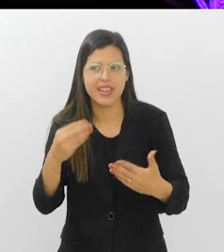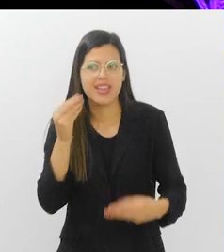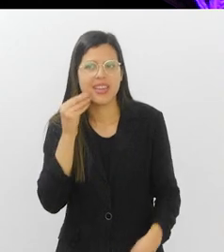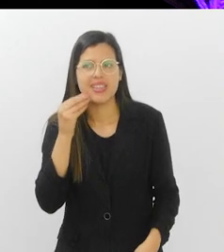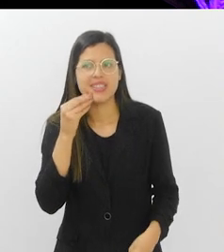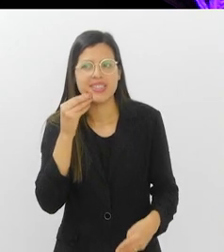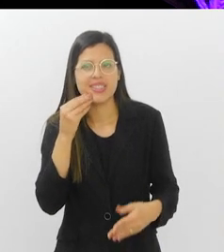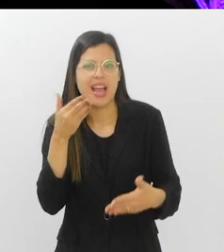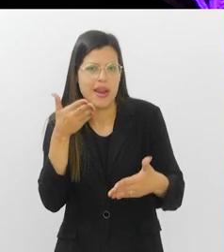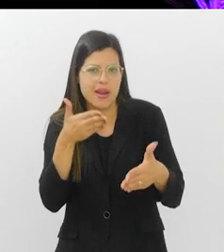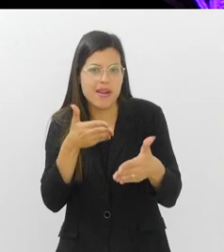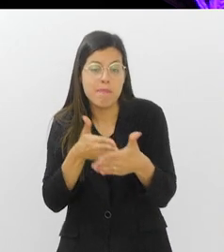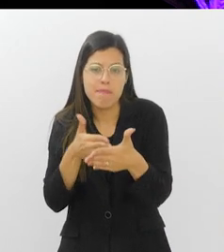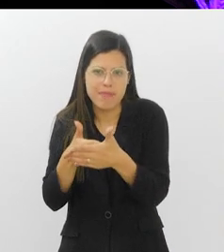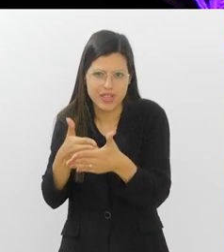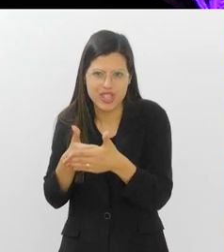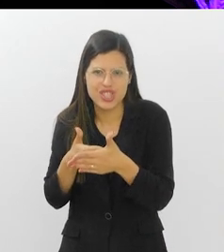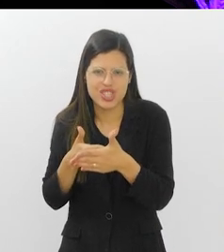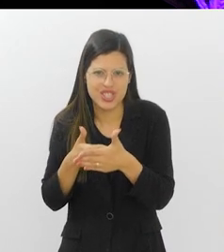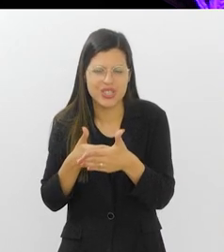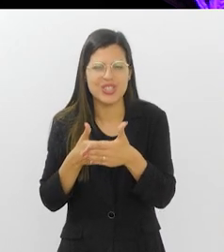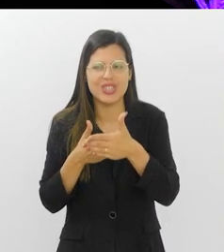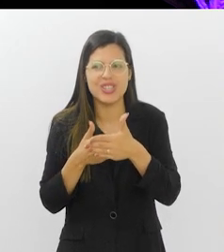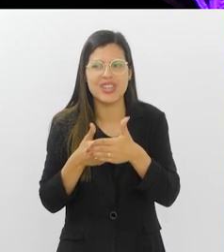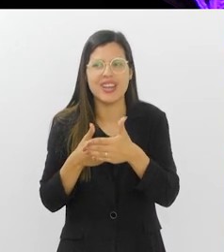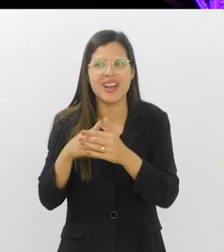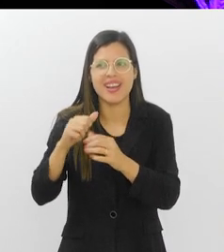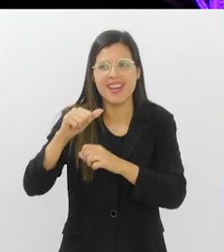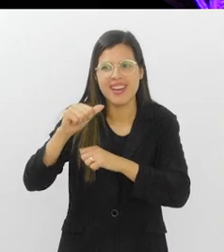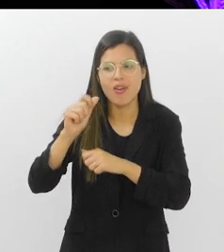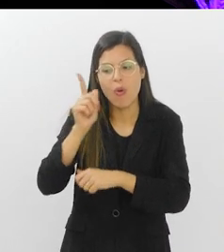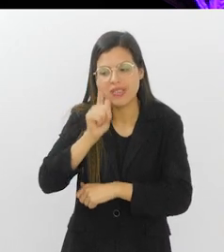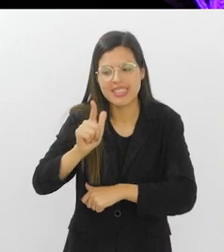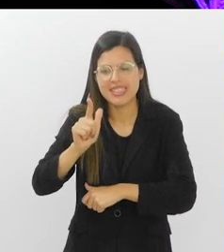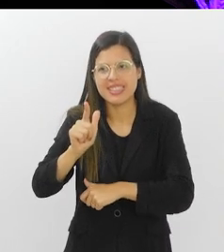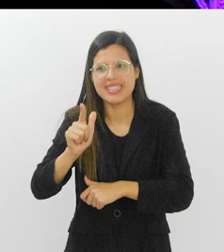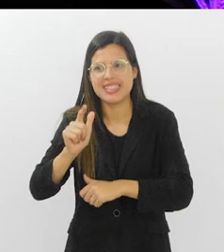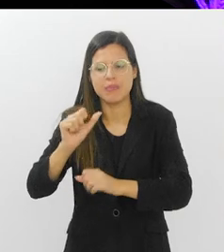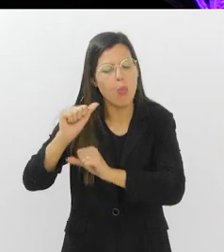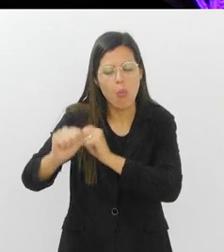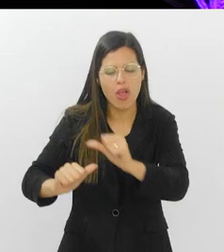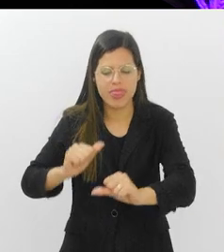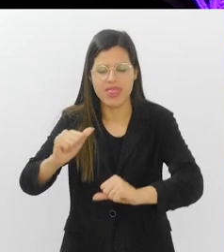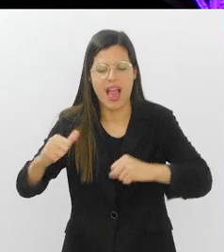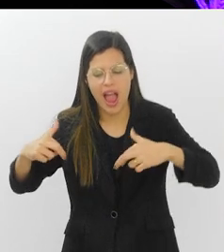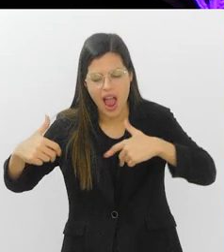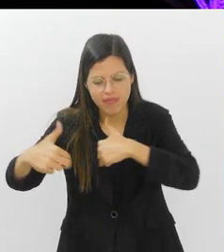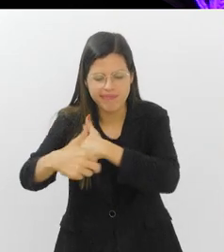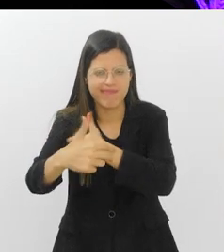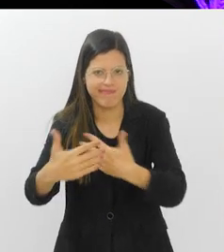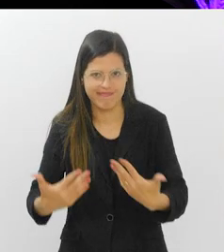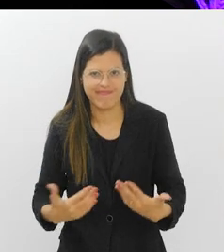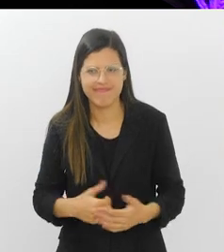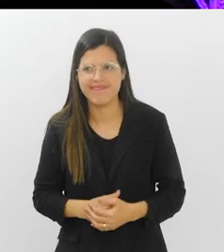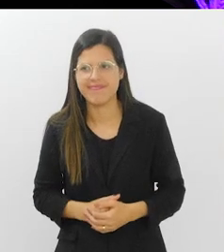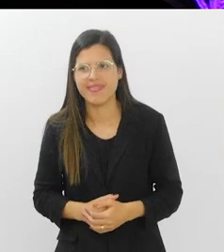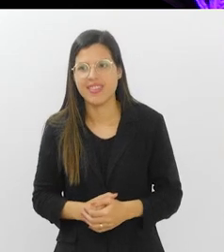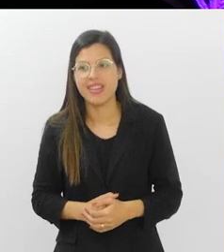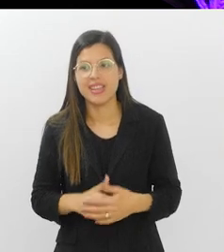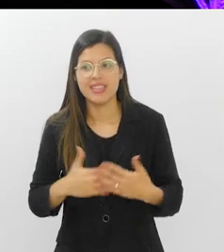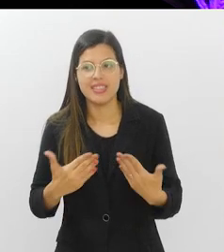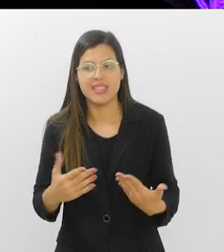marcador tentar impedir que você eh mude a direção e e e e e e consiga sair com a